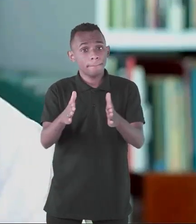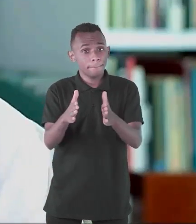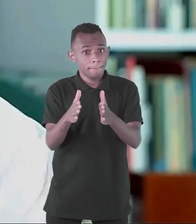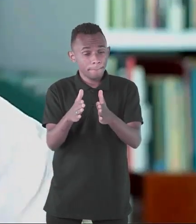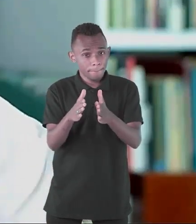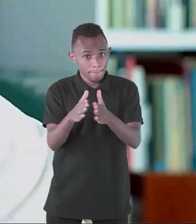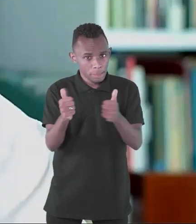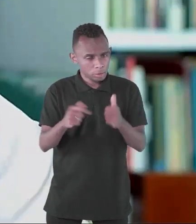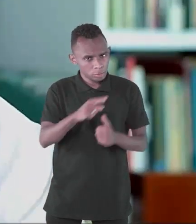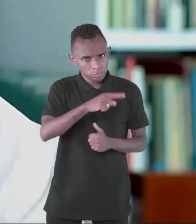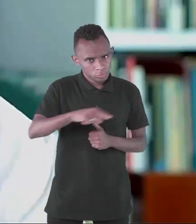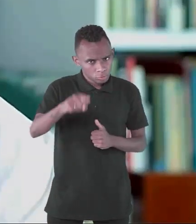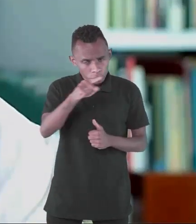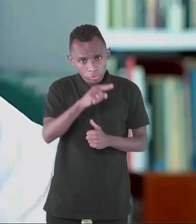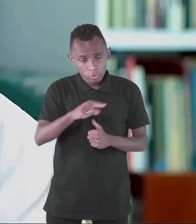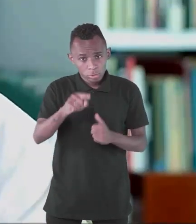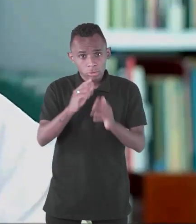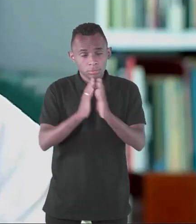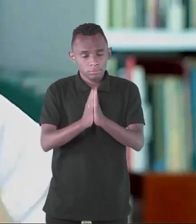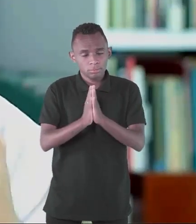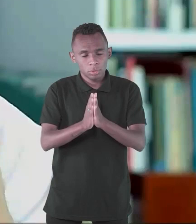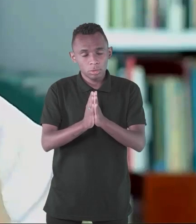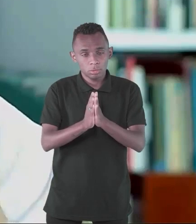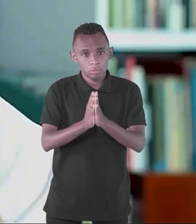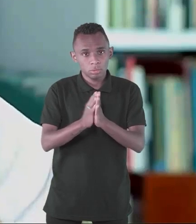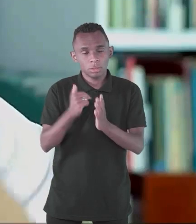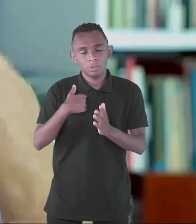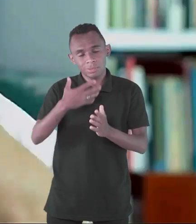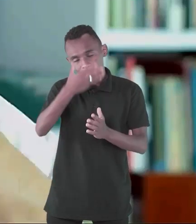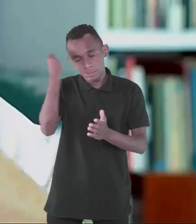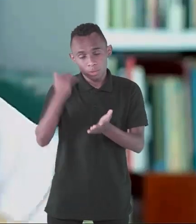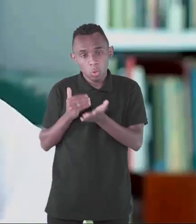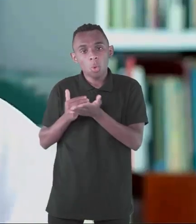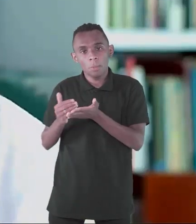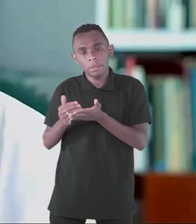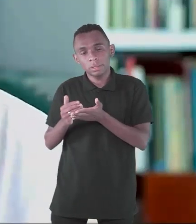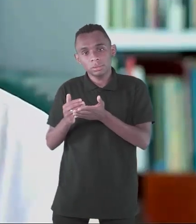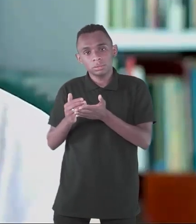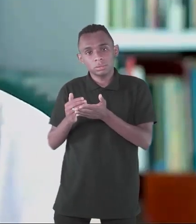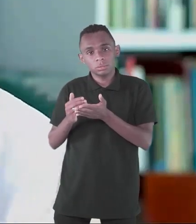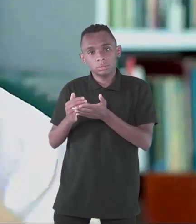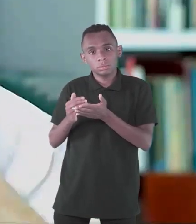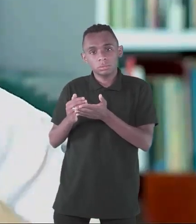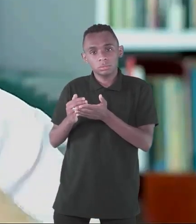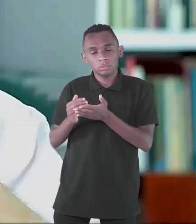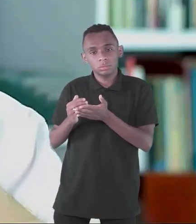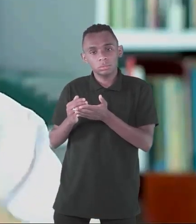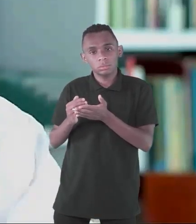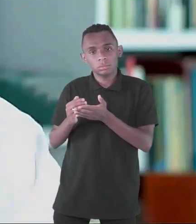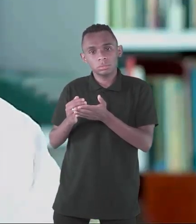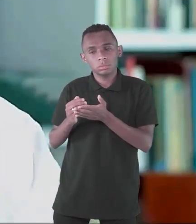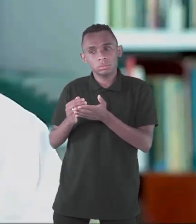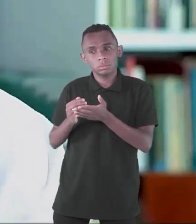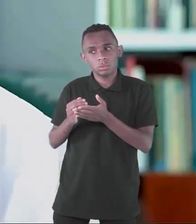para você, por favor, eu devia ter feito isso no início, desculpa a ignorância, fazer um